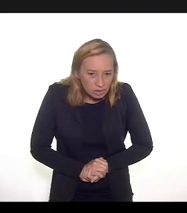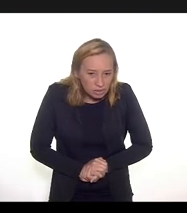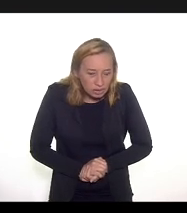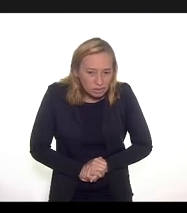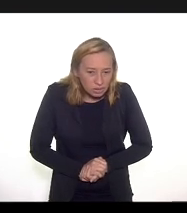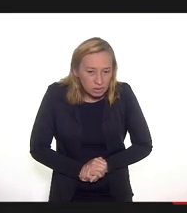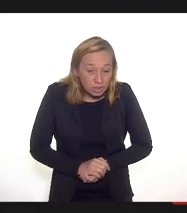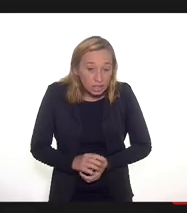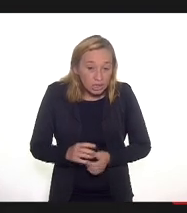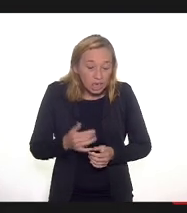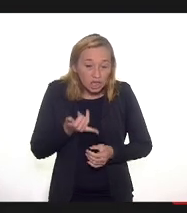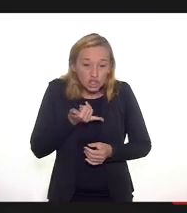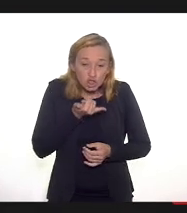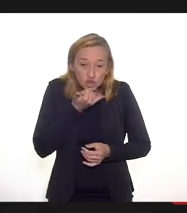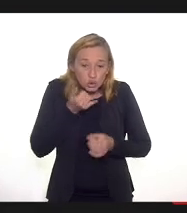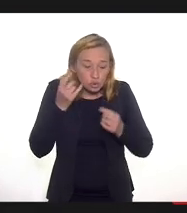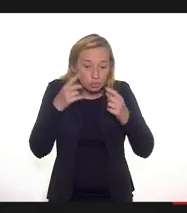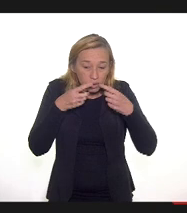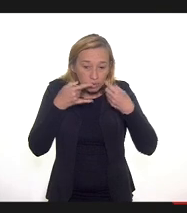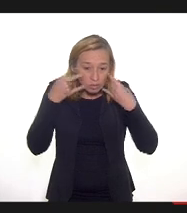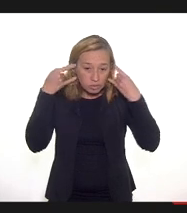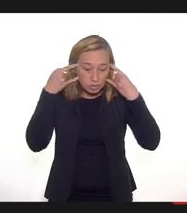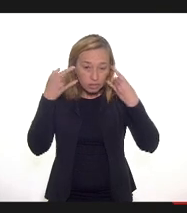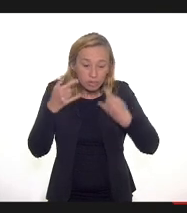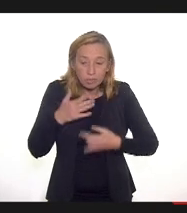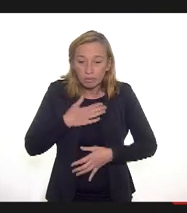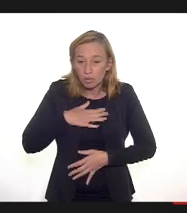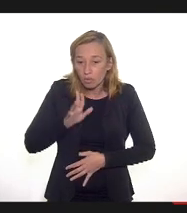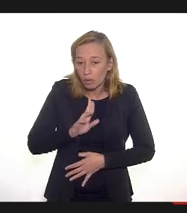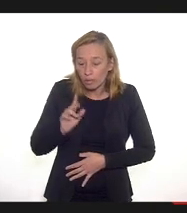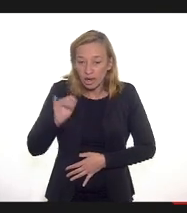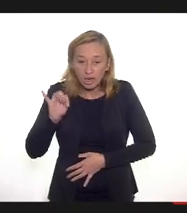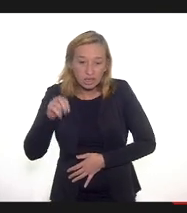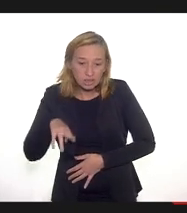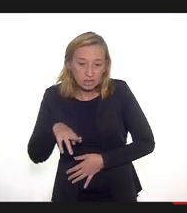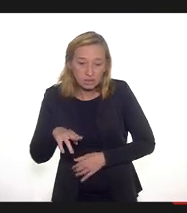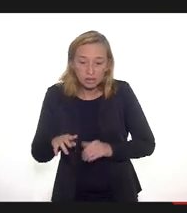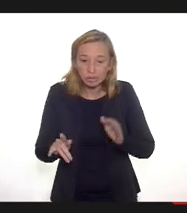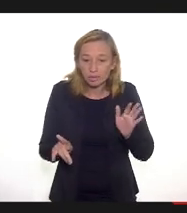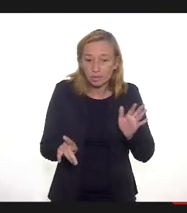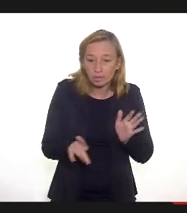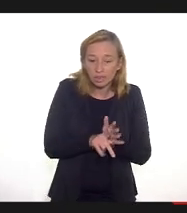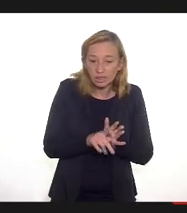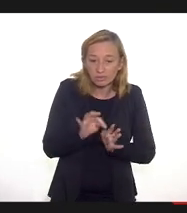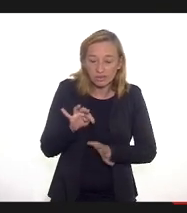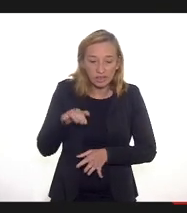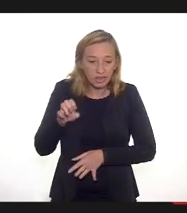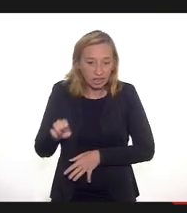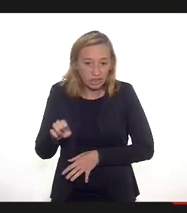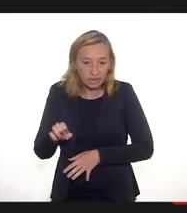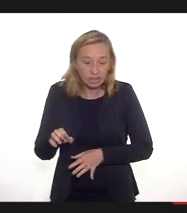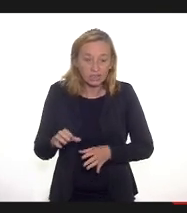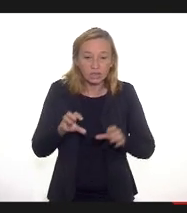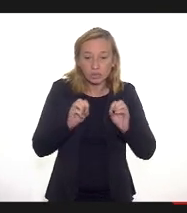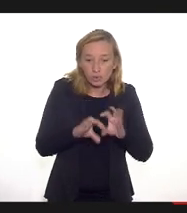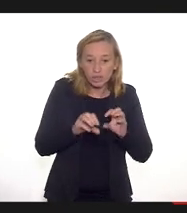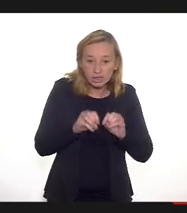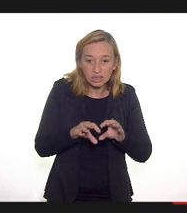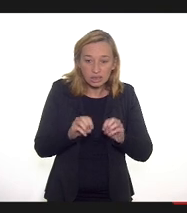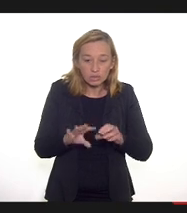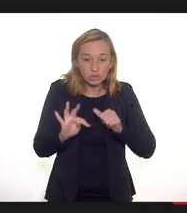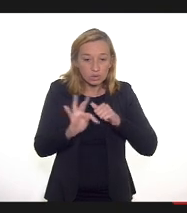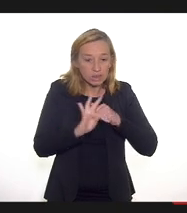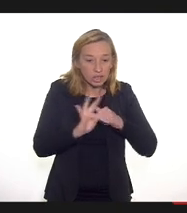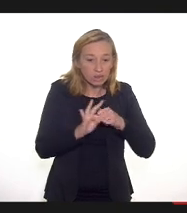da máscara, mas é isso, né? Meu nome é Anderson, eu faço parte da FENET, que é a Federação Nacional dos Estudantes de Ensino Técnico, para que eu